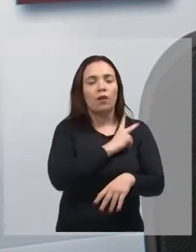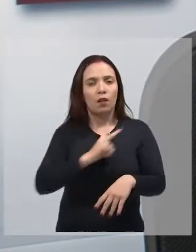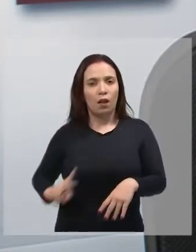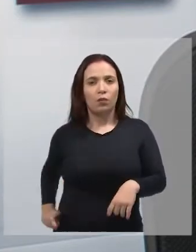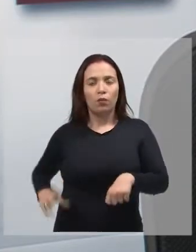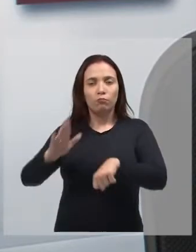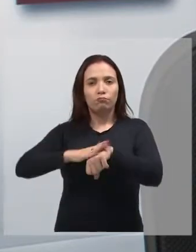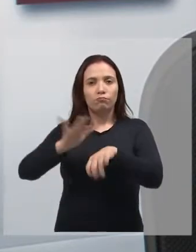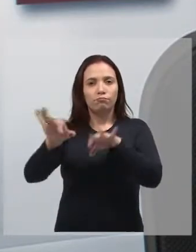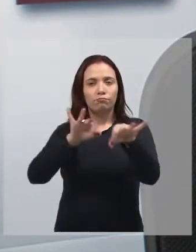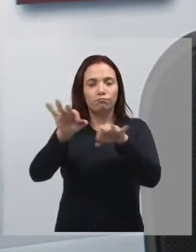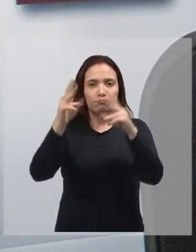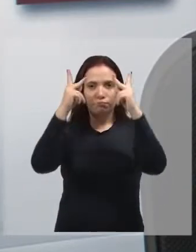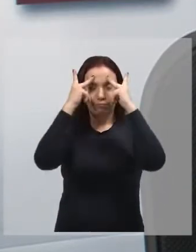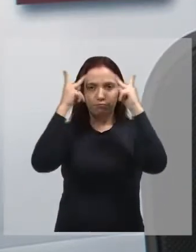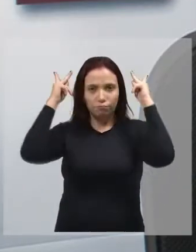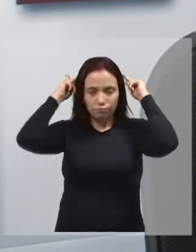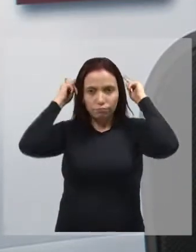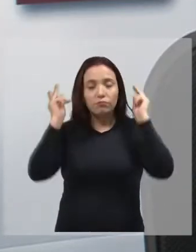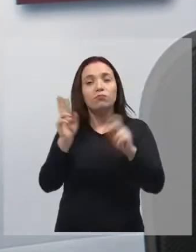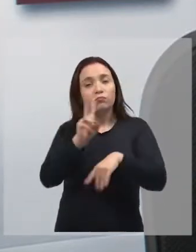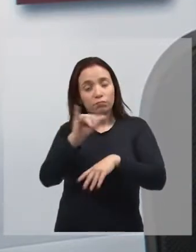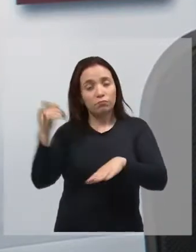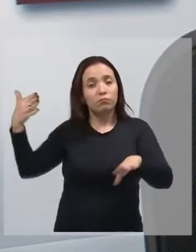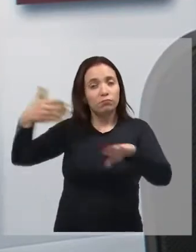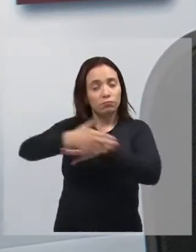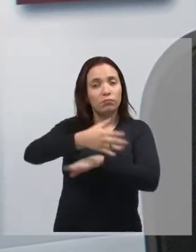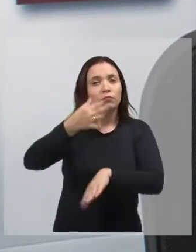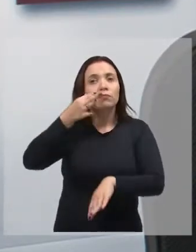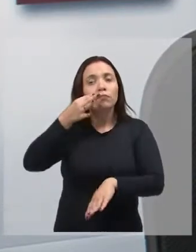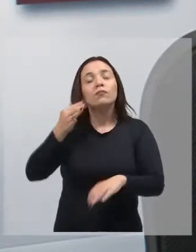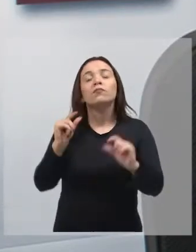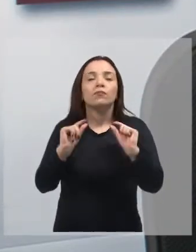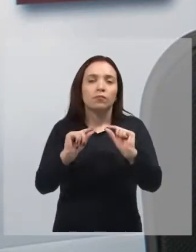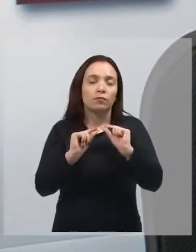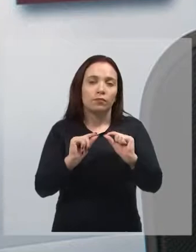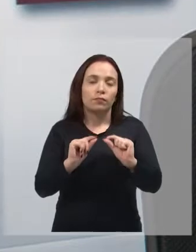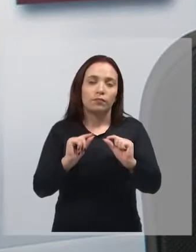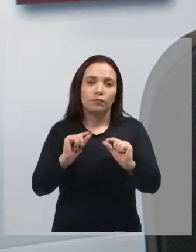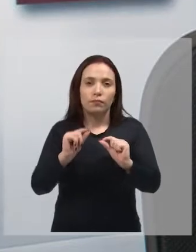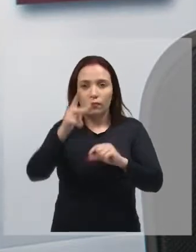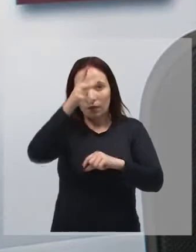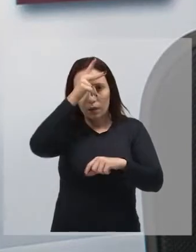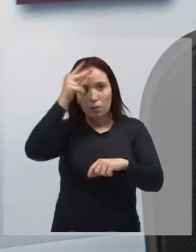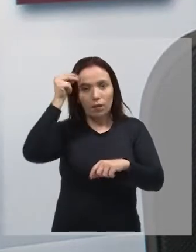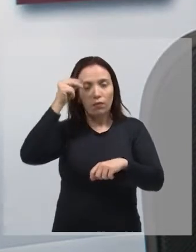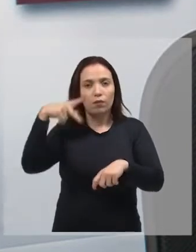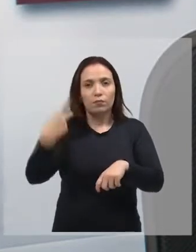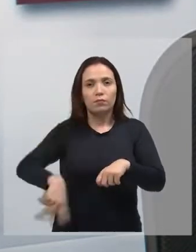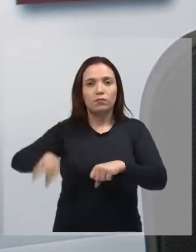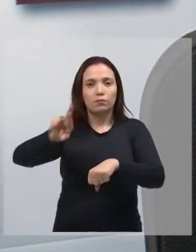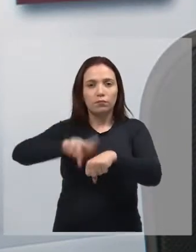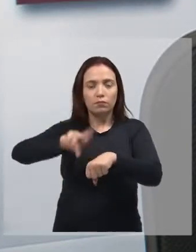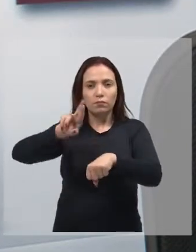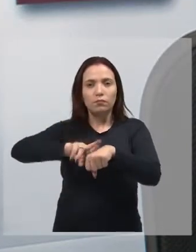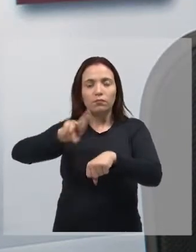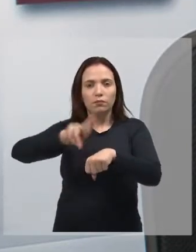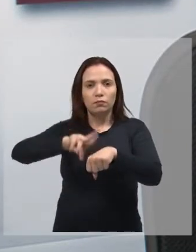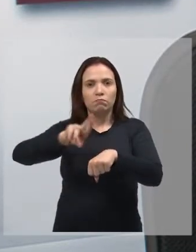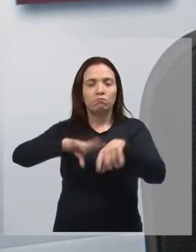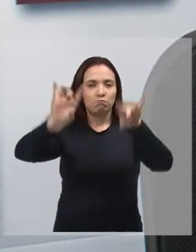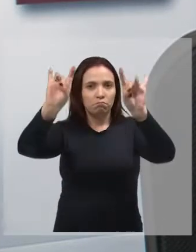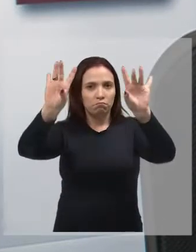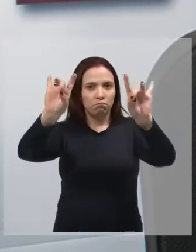Portinho. E terá a presença também do prefeito de Fortaleza. Quer dizer, é uma